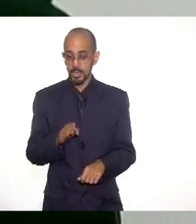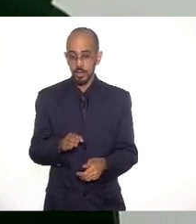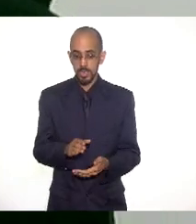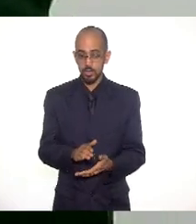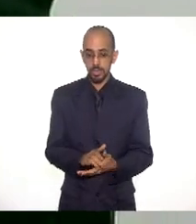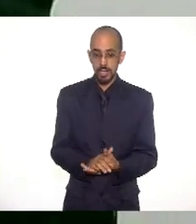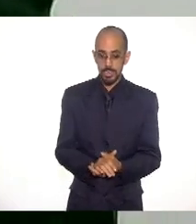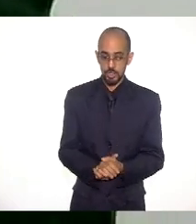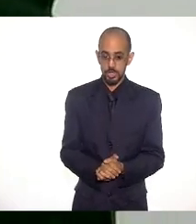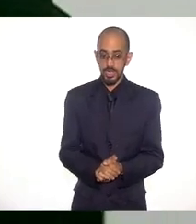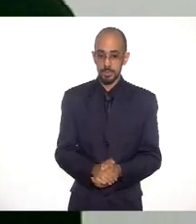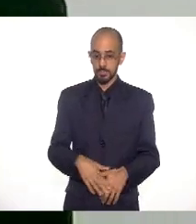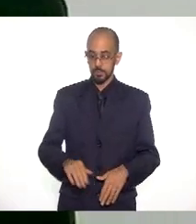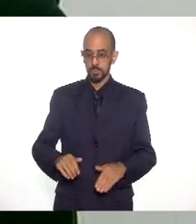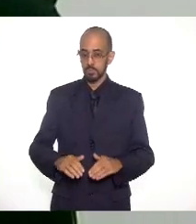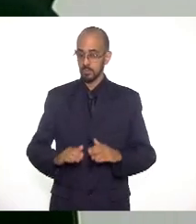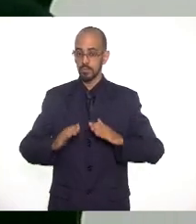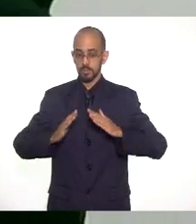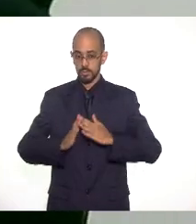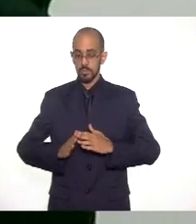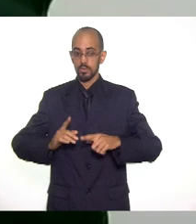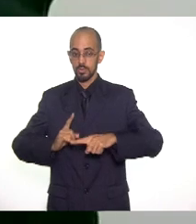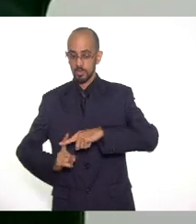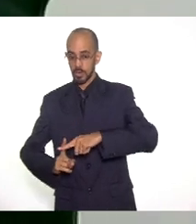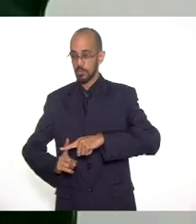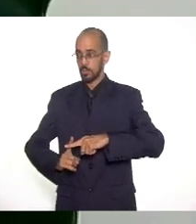a templos de qualquer culto.